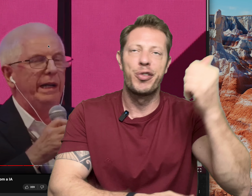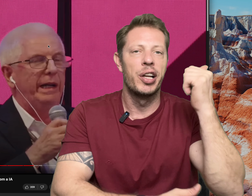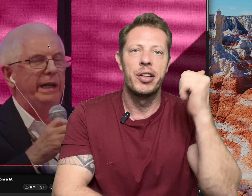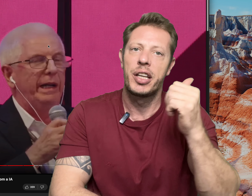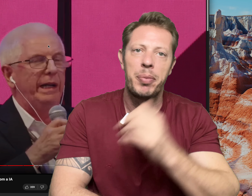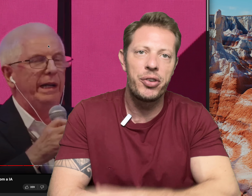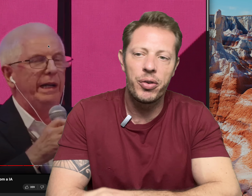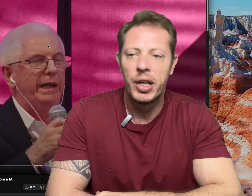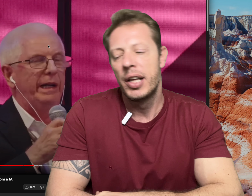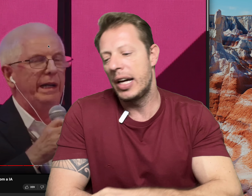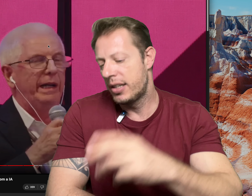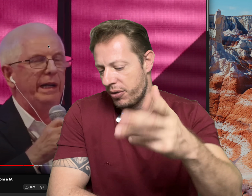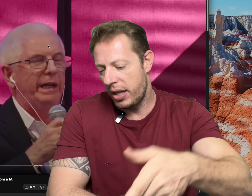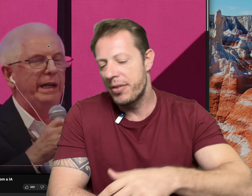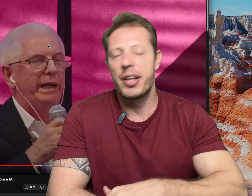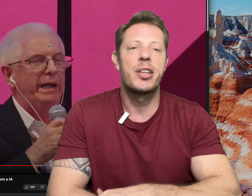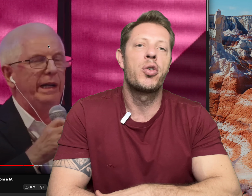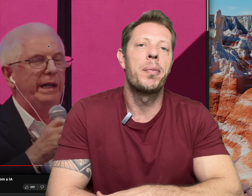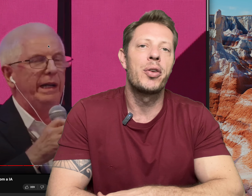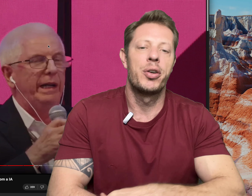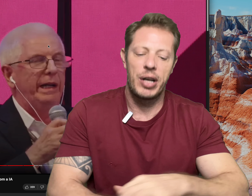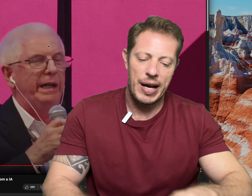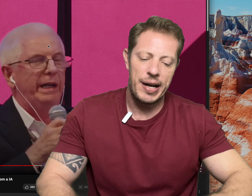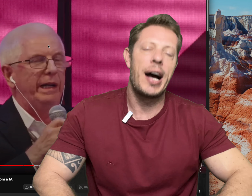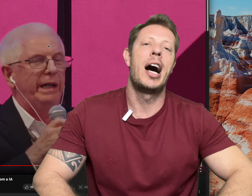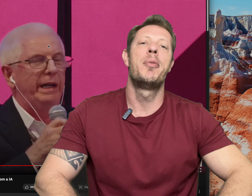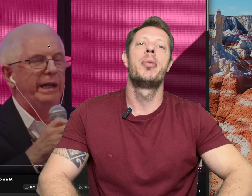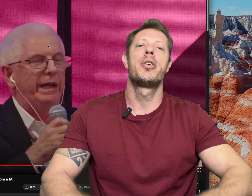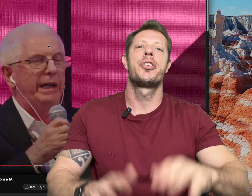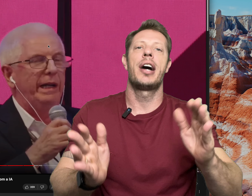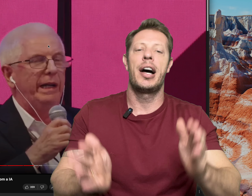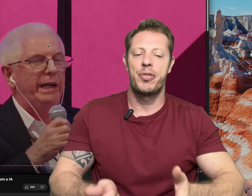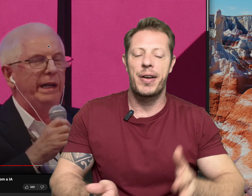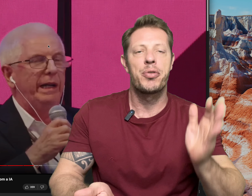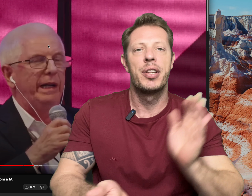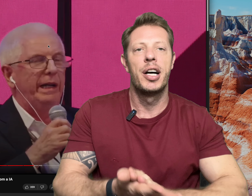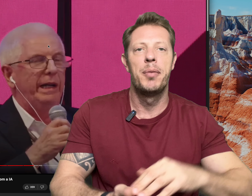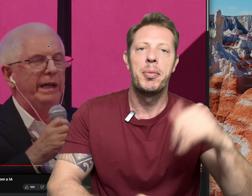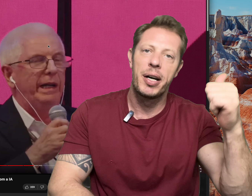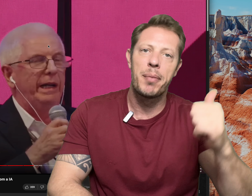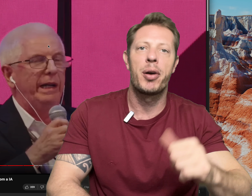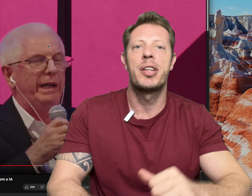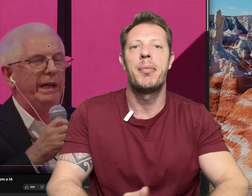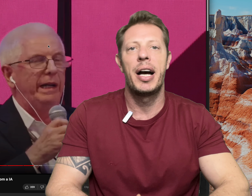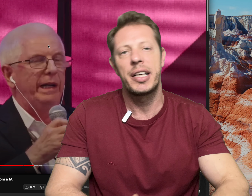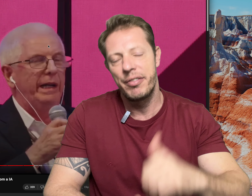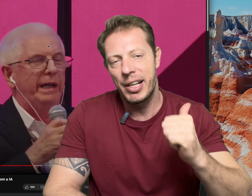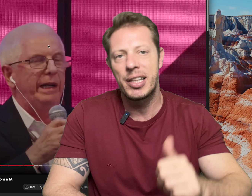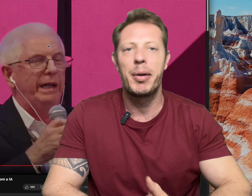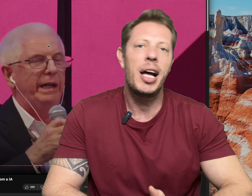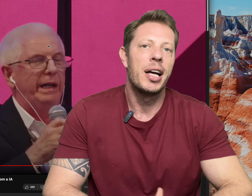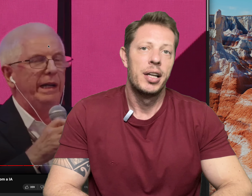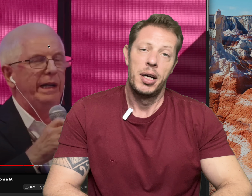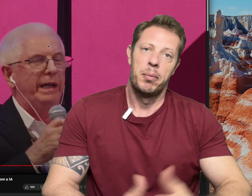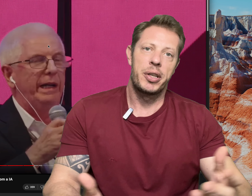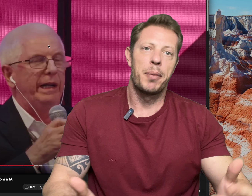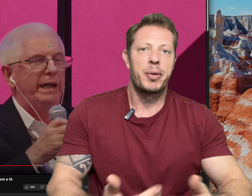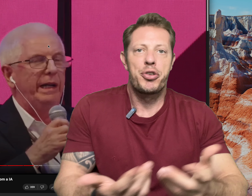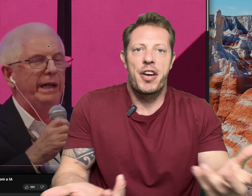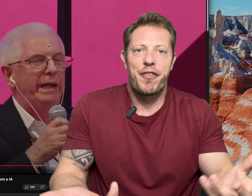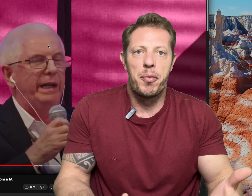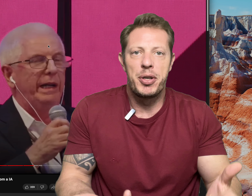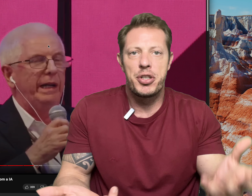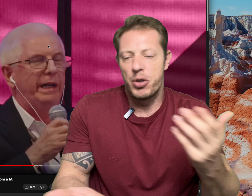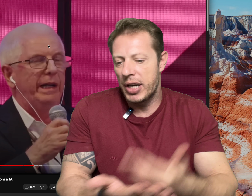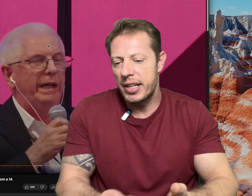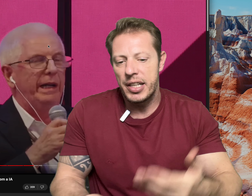mesmo, ó, o fulano aqui pediu. Tá, então lá, senta no computador do cara, abre o banco de dados, faz um dump, manda pra outra máquina e vai lá trabalhar. Por quê? Porque